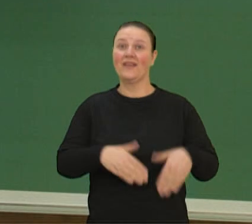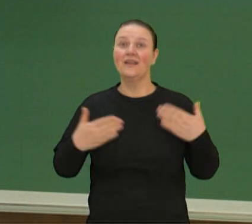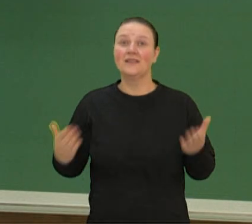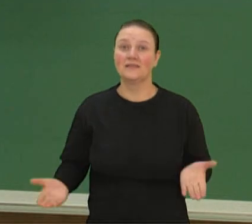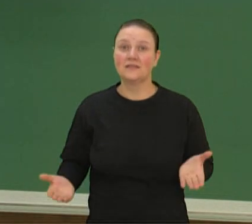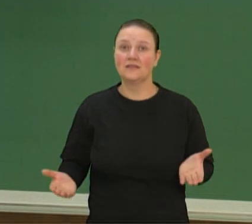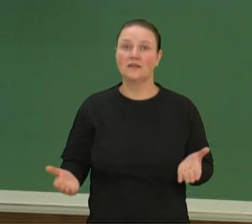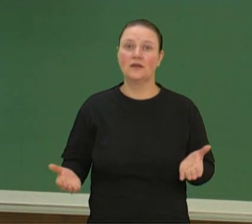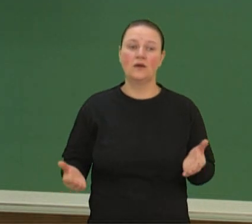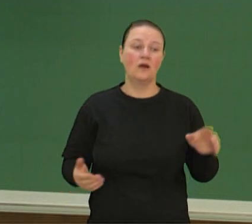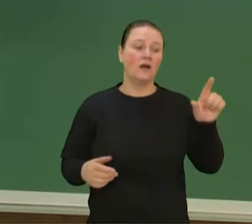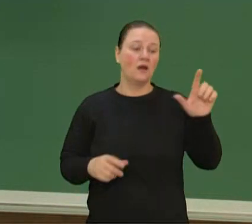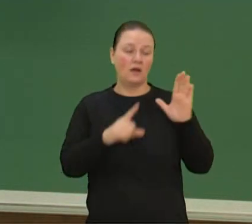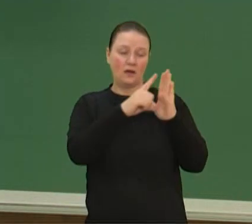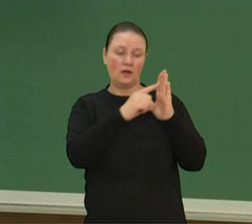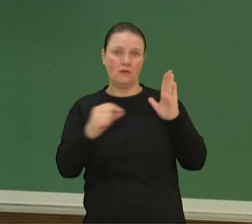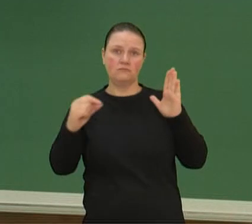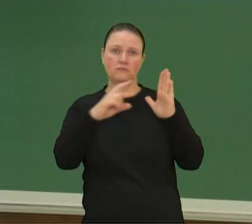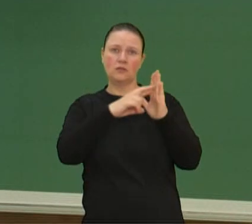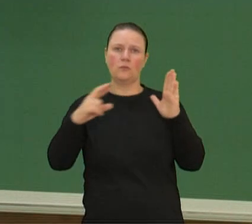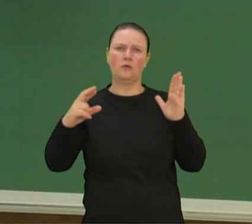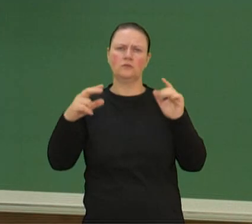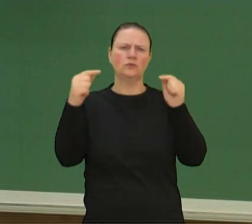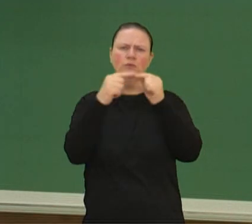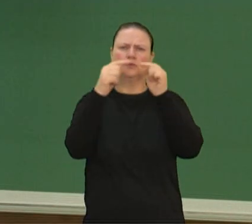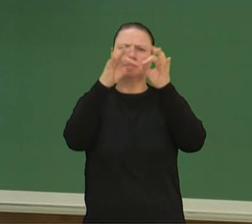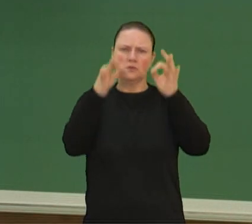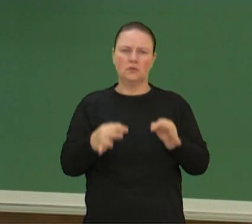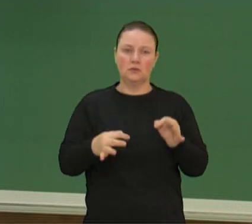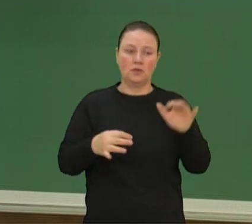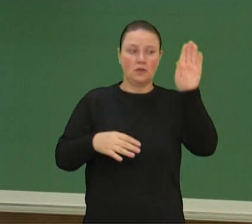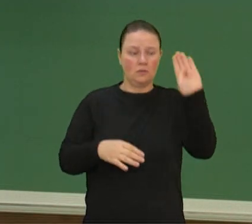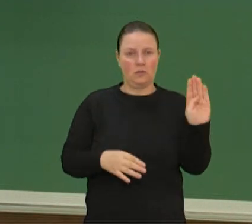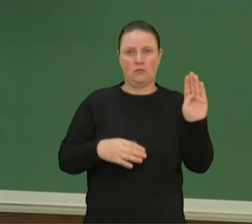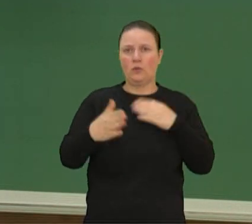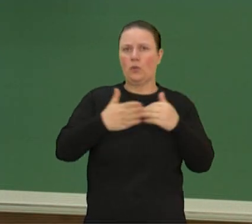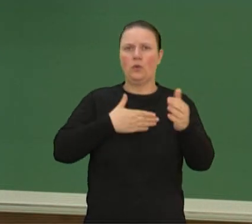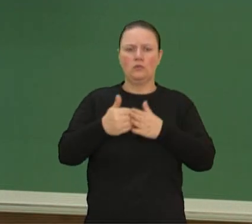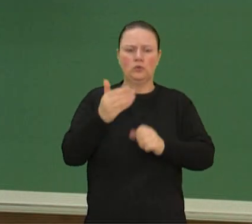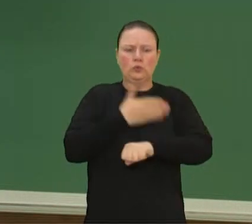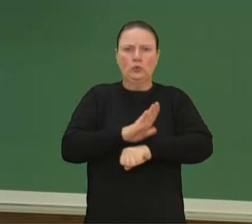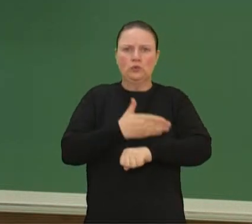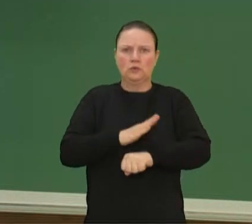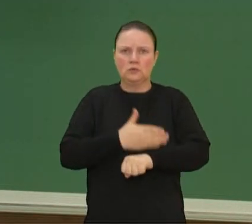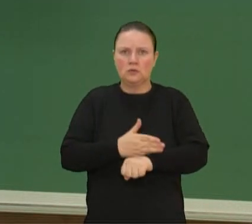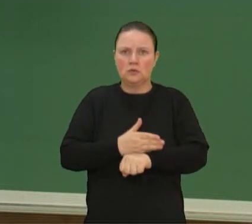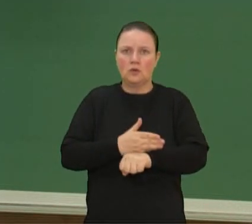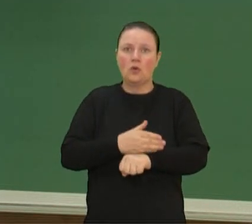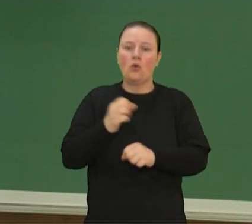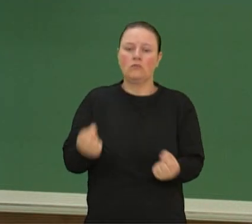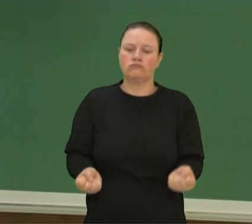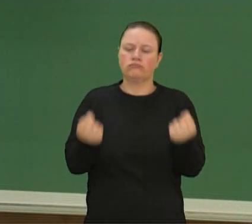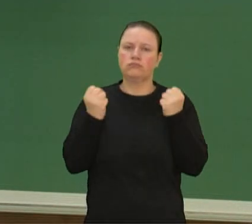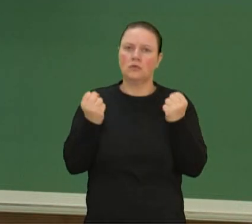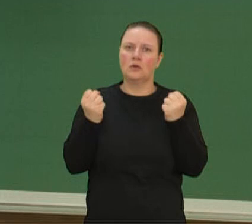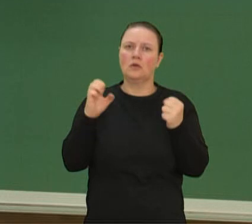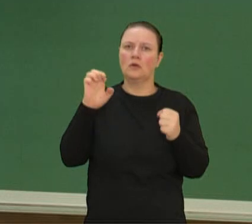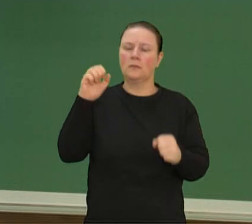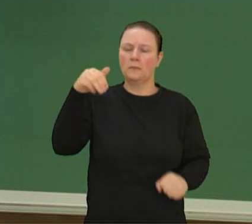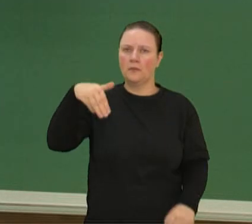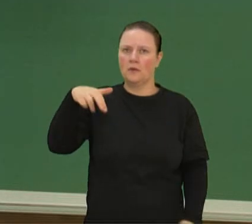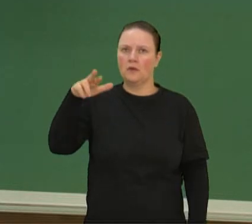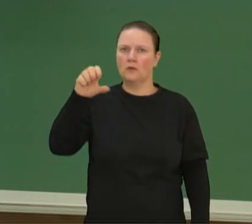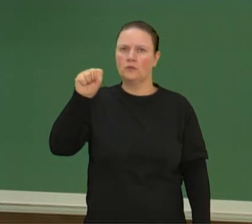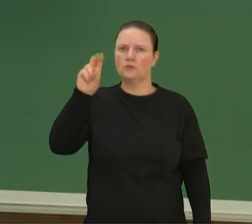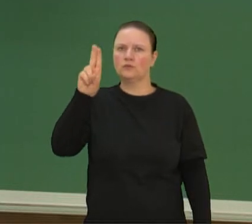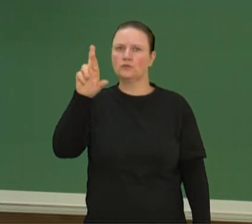Então a alternativa mais adequada é a letra B, qualquer tipo de exercício contra uma carga externa mensurável. Só na letra